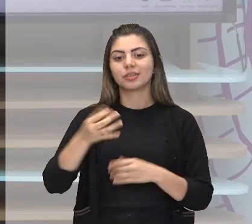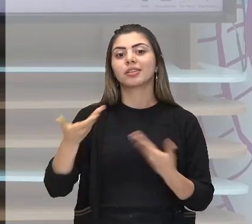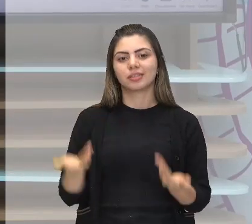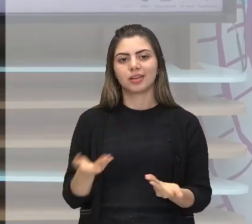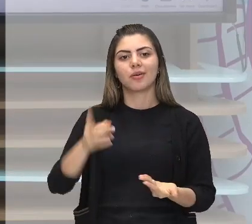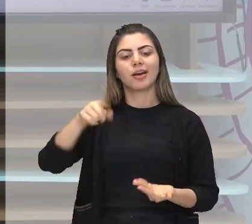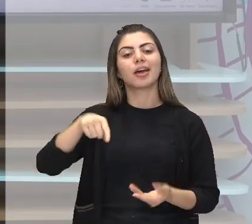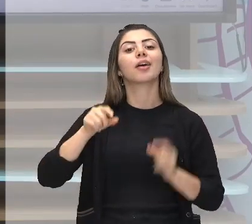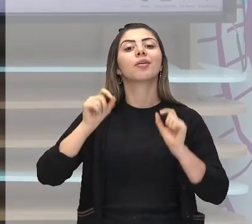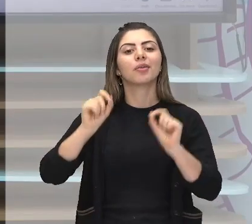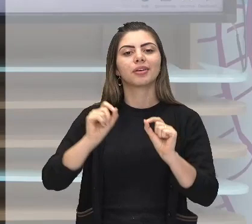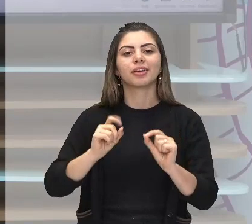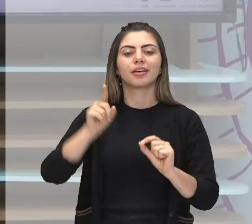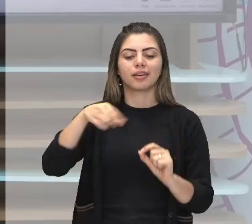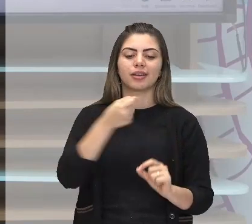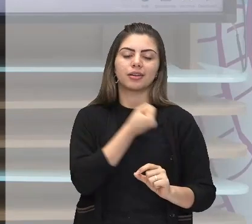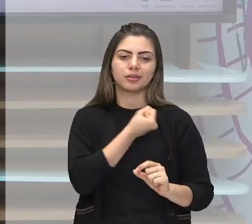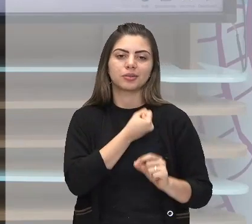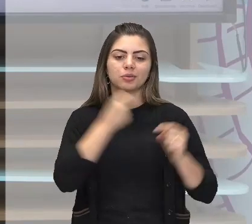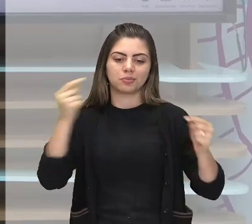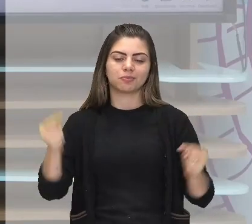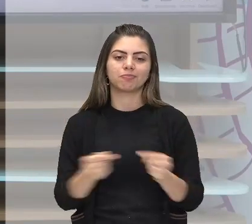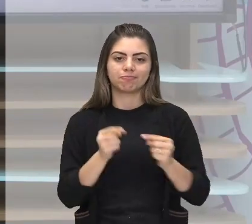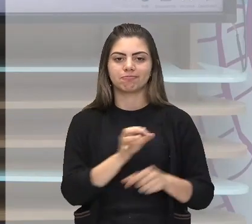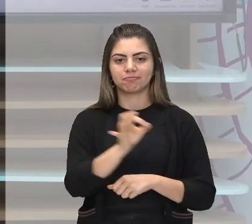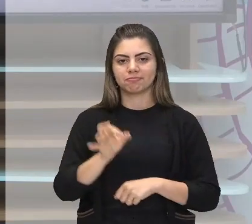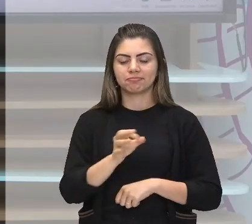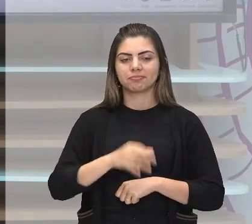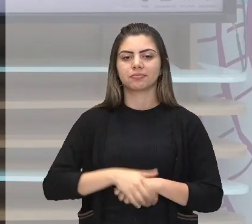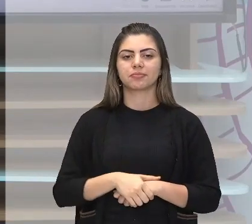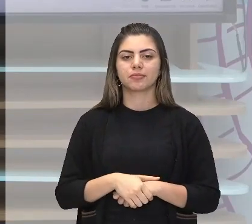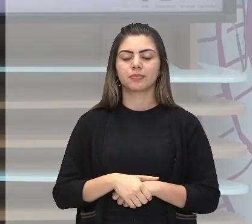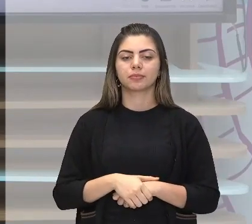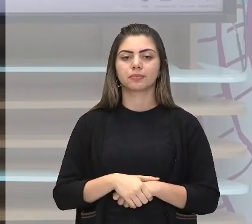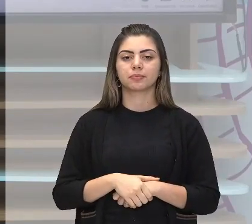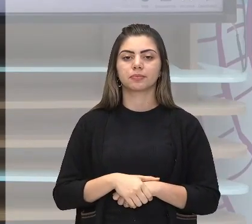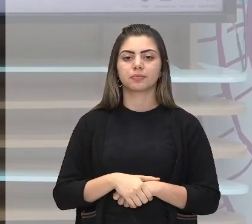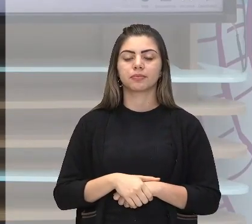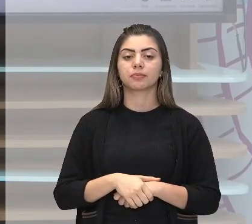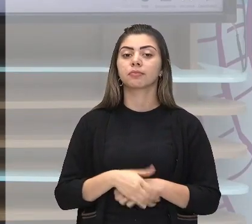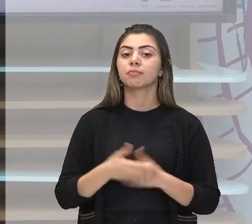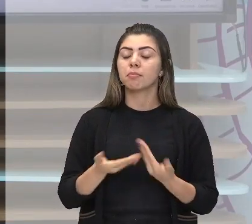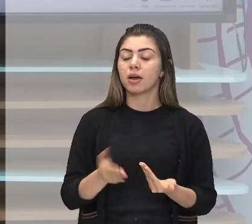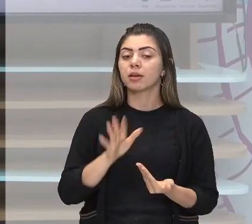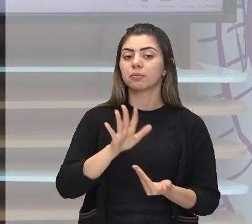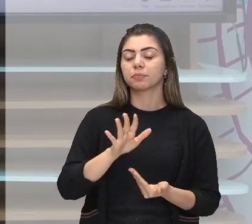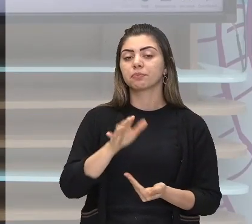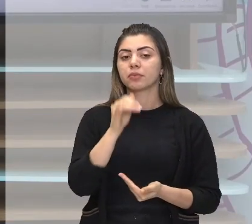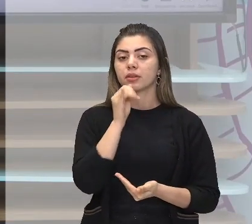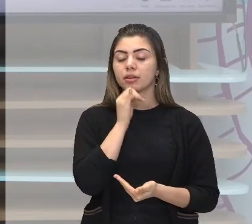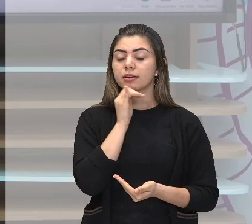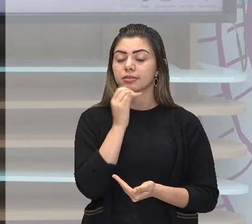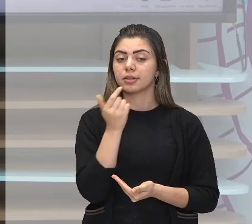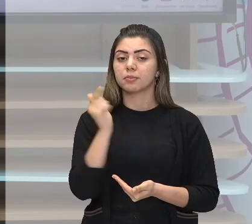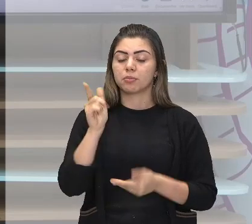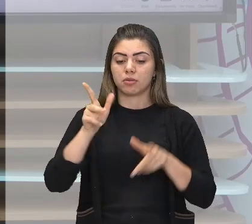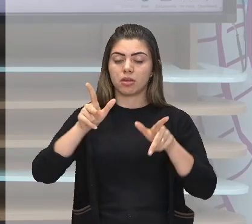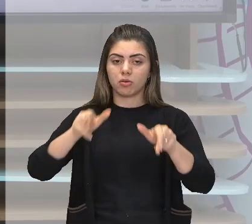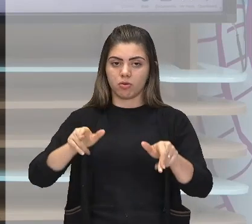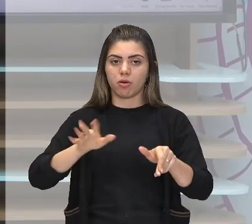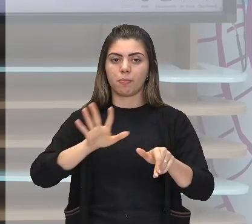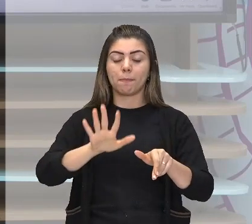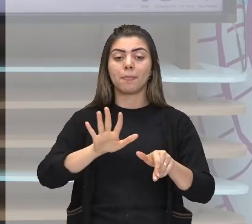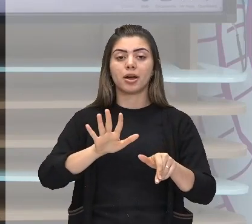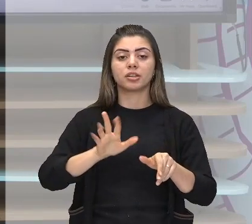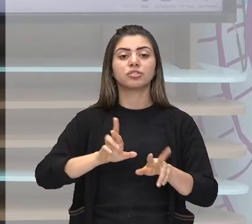você está diante de grandezas diretamente proporcionais. Agora, o mesmo exemplo para essa mesma situação. Eu